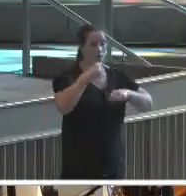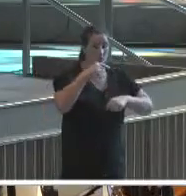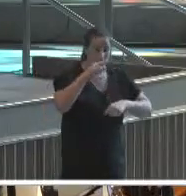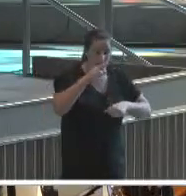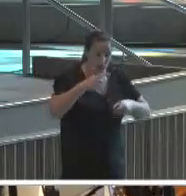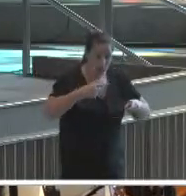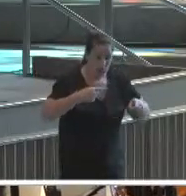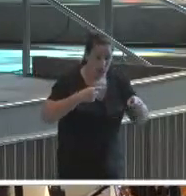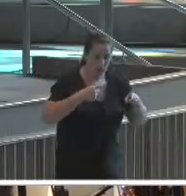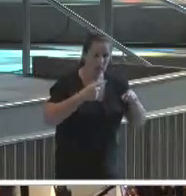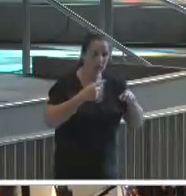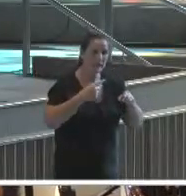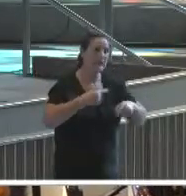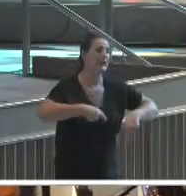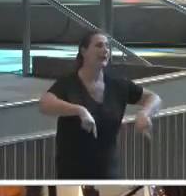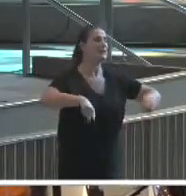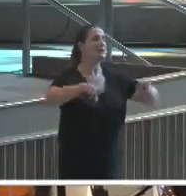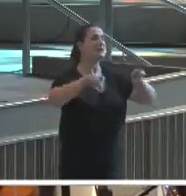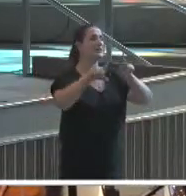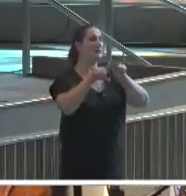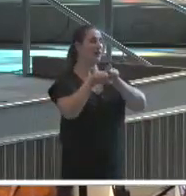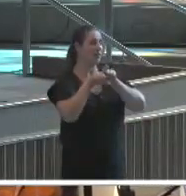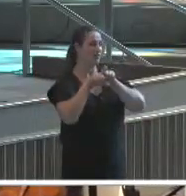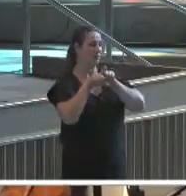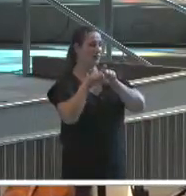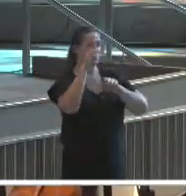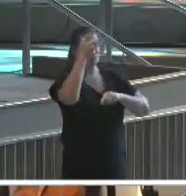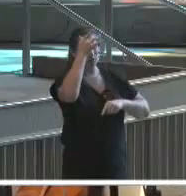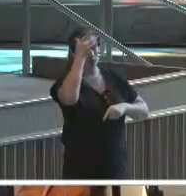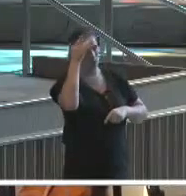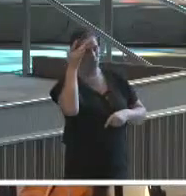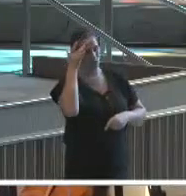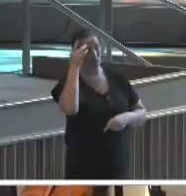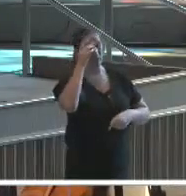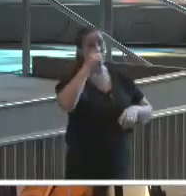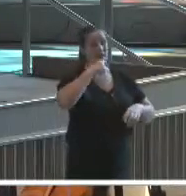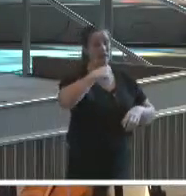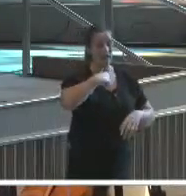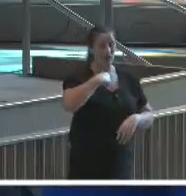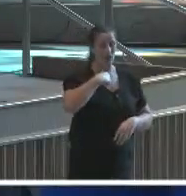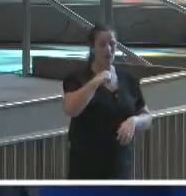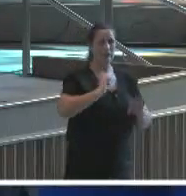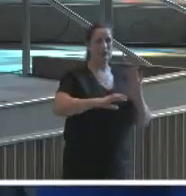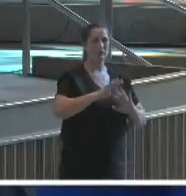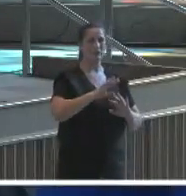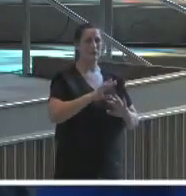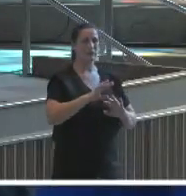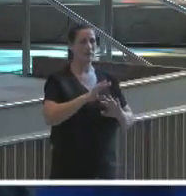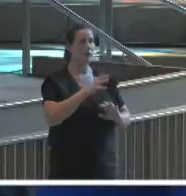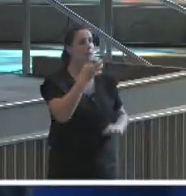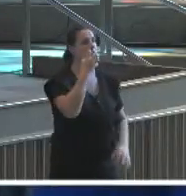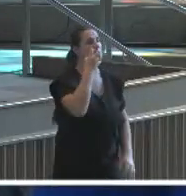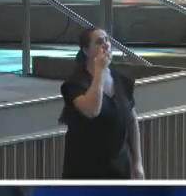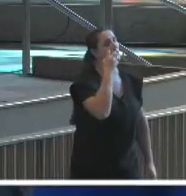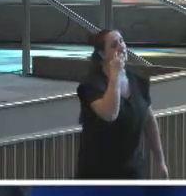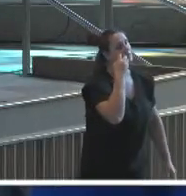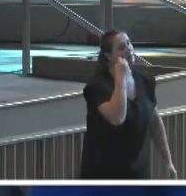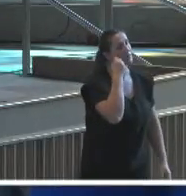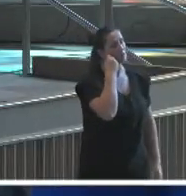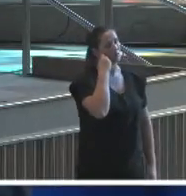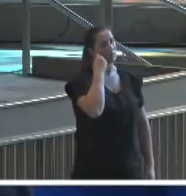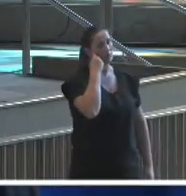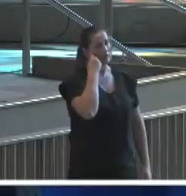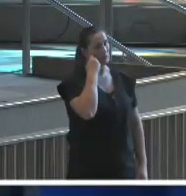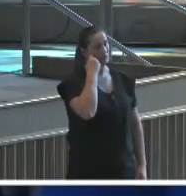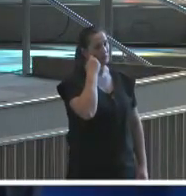que nós machucamos, gente que nós ferimos no meio do processo da infidelidade com